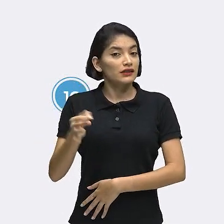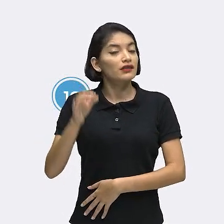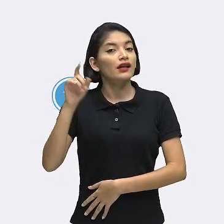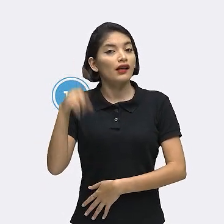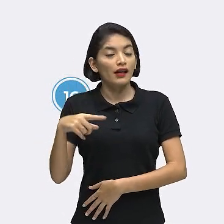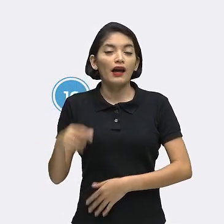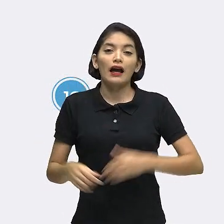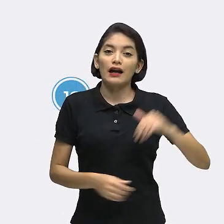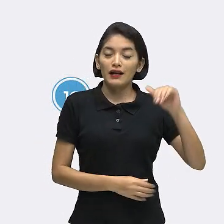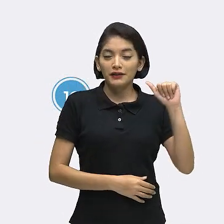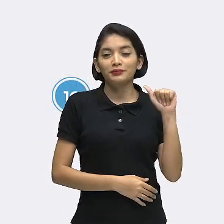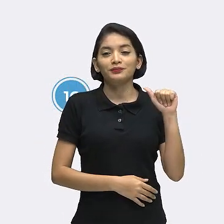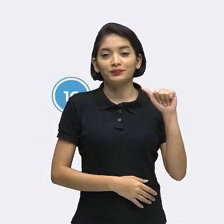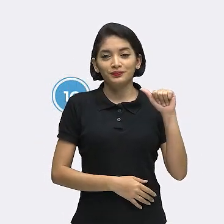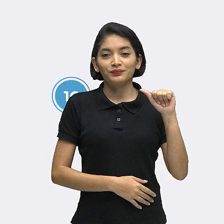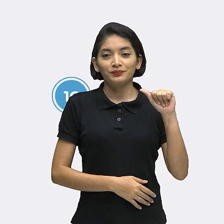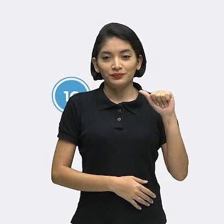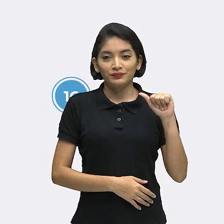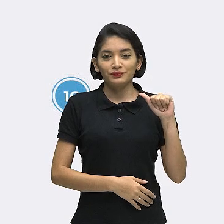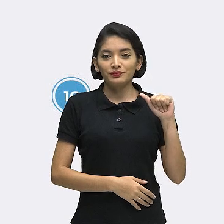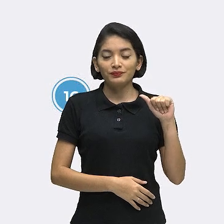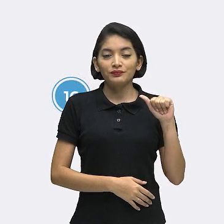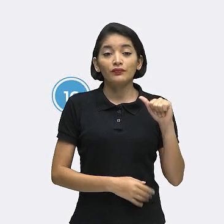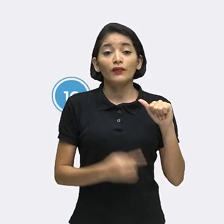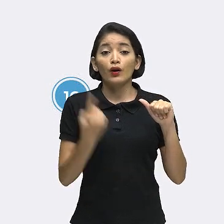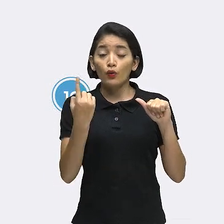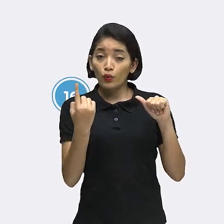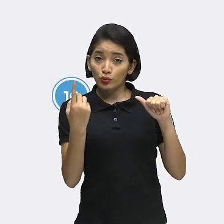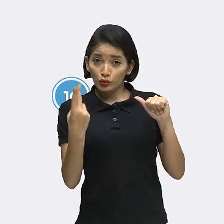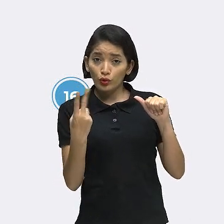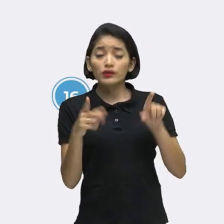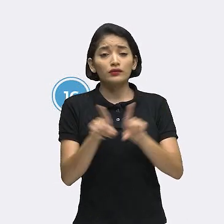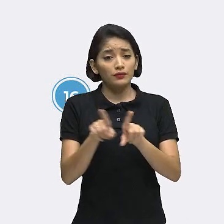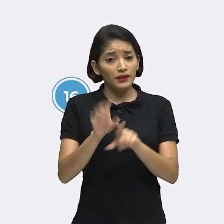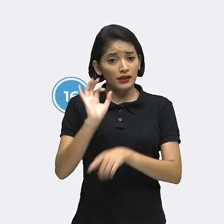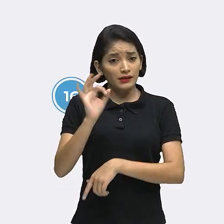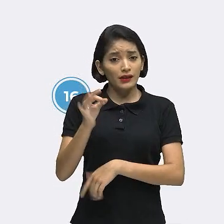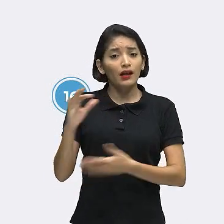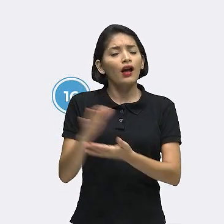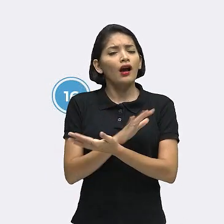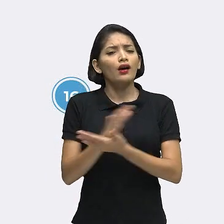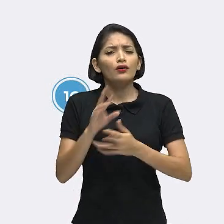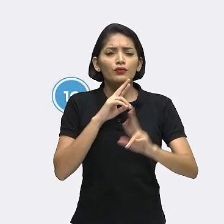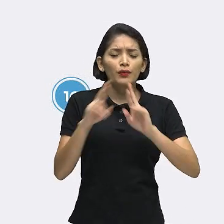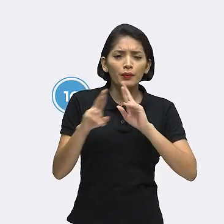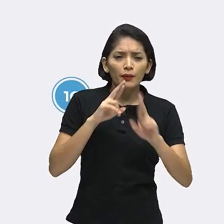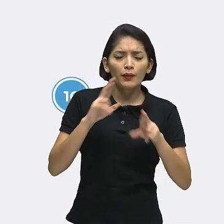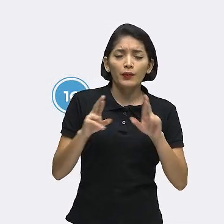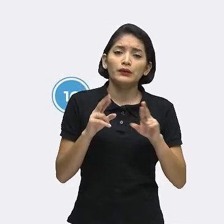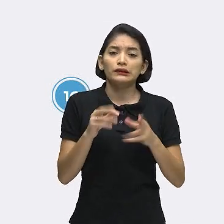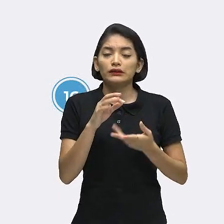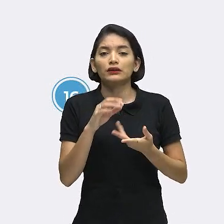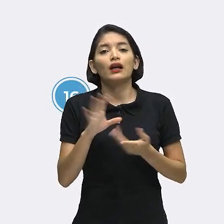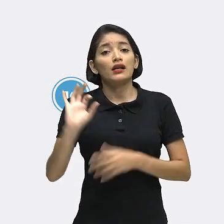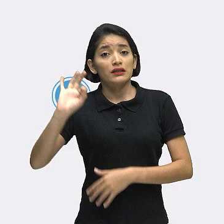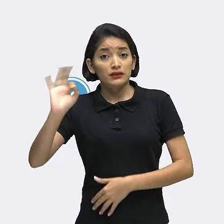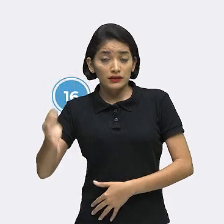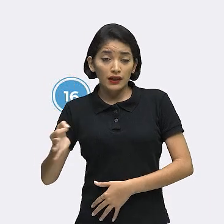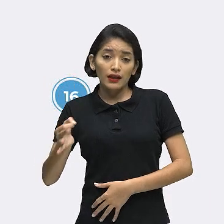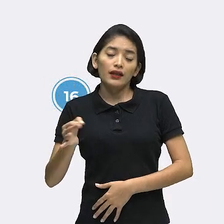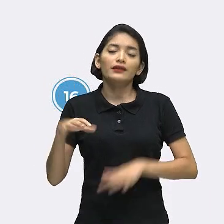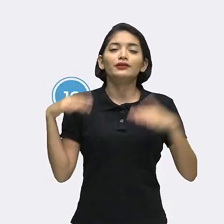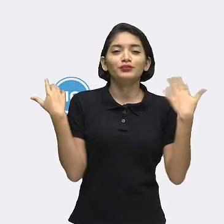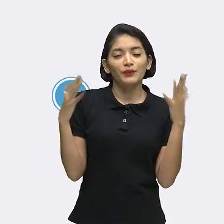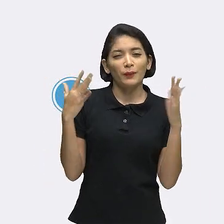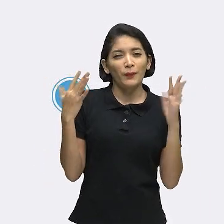é a alternativa A, que 1 e 2 está correto, né? Então, alguns alunos aí responderam para a gente essa alternativa correta. Parabéns